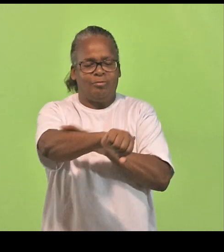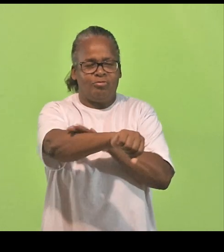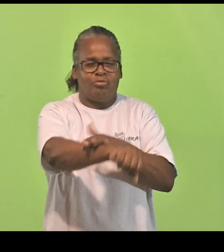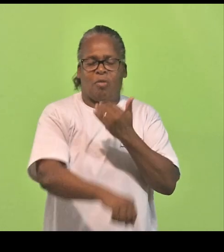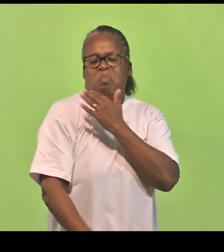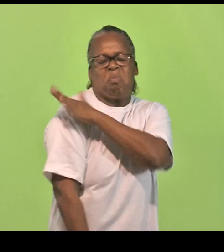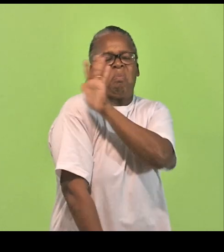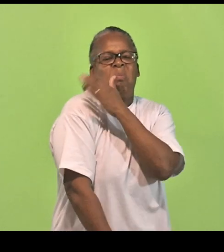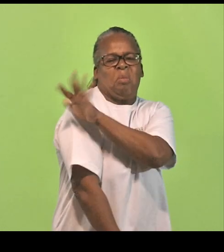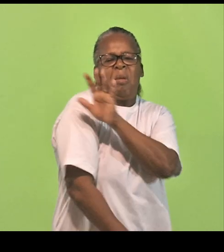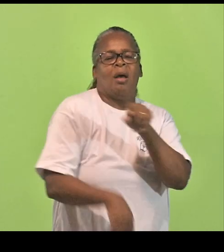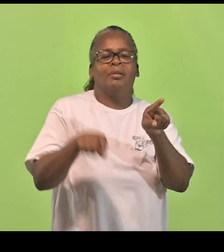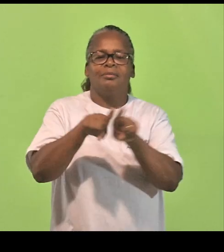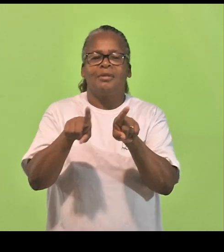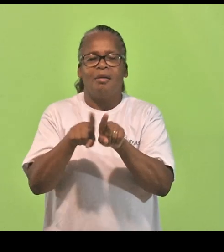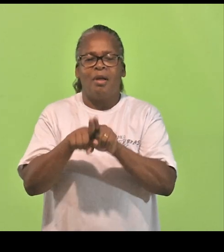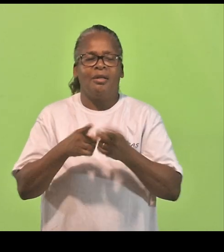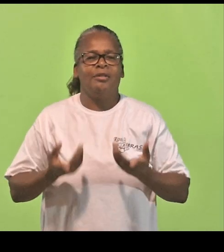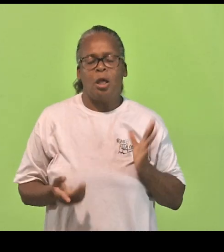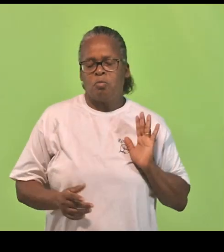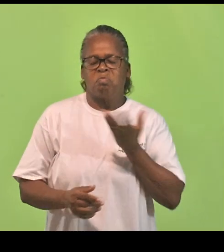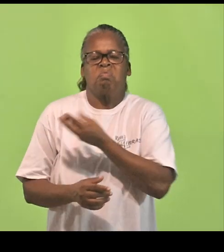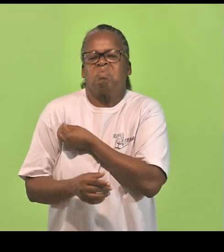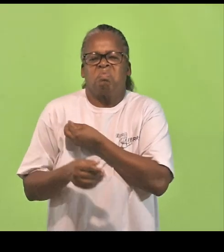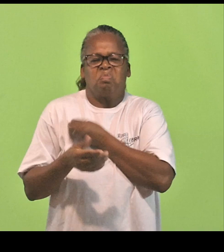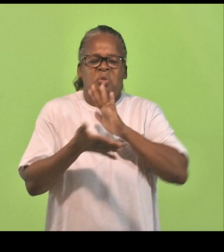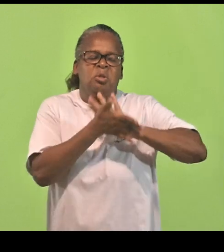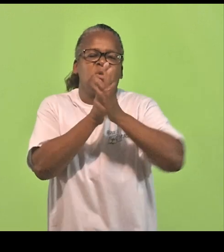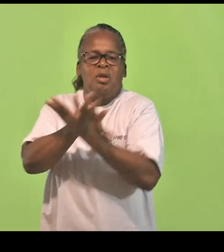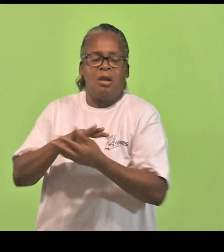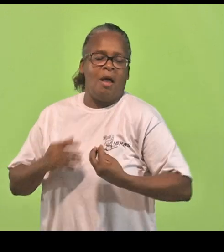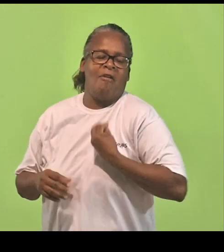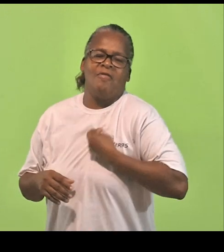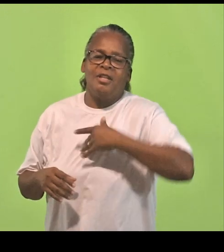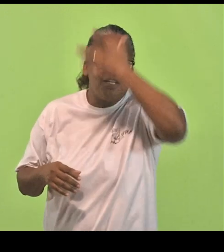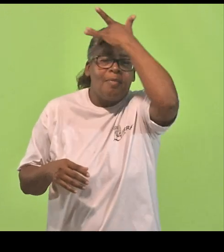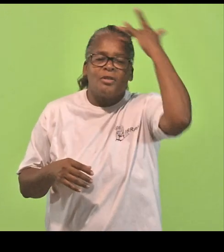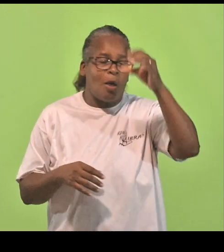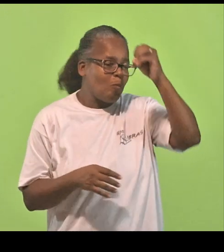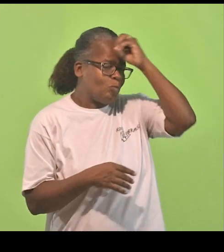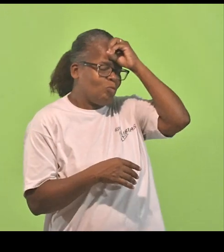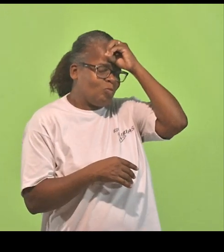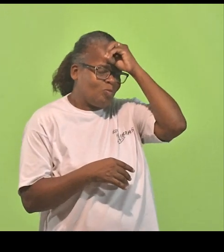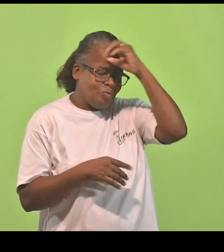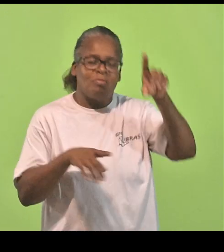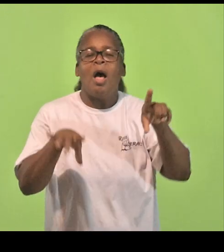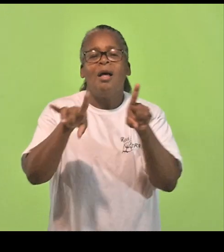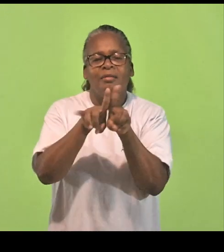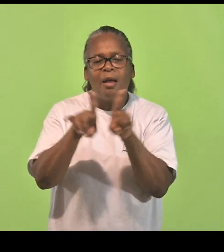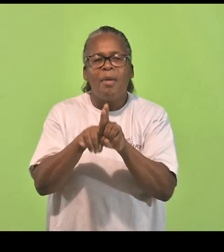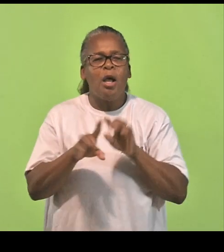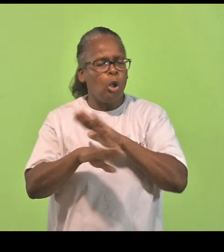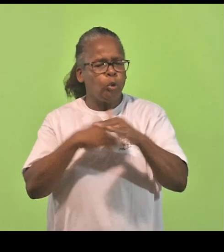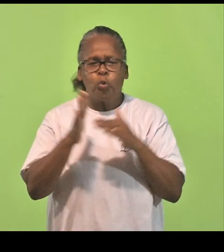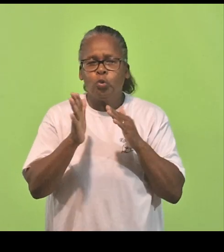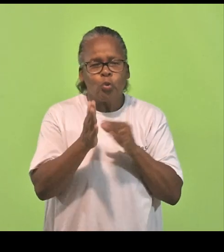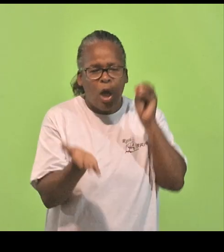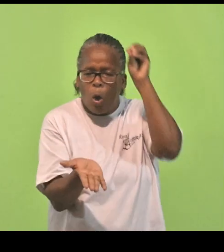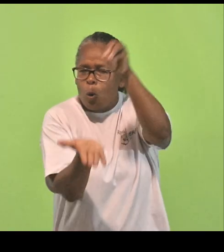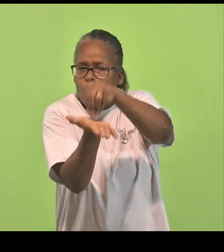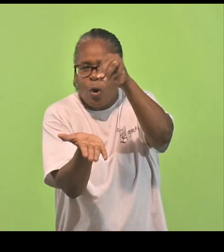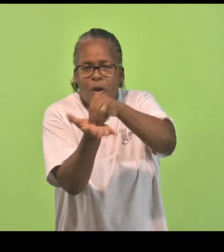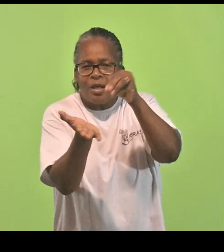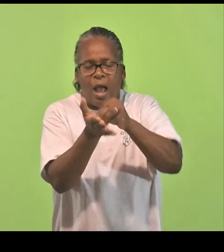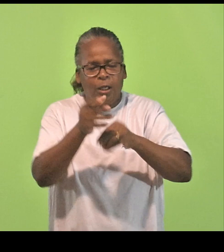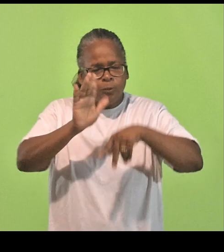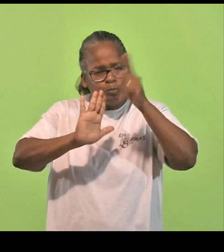xenofobia, misoginia e sensacionalismo destruíram a vida de inocentes. Diversos riscos e grafismos são inseridos nessa obra, com